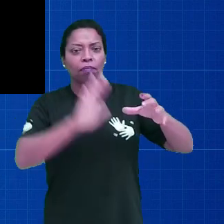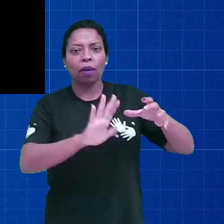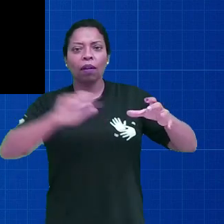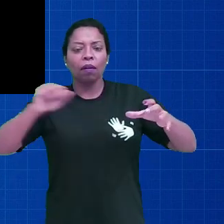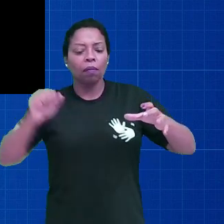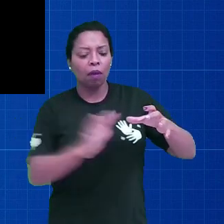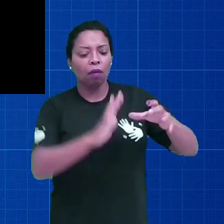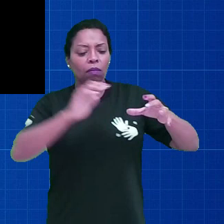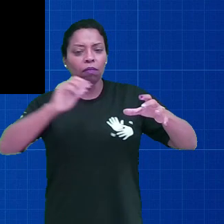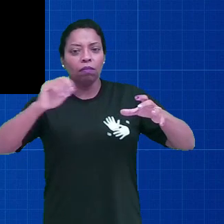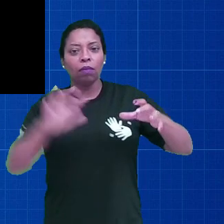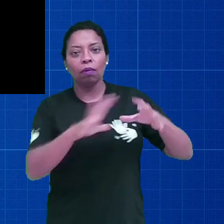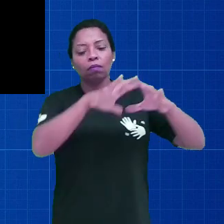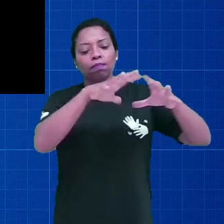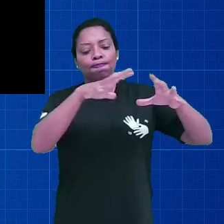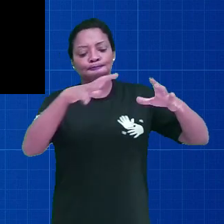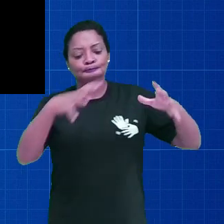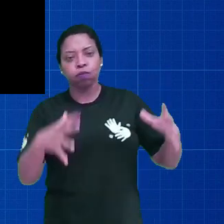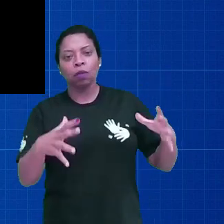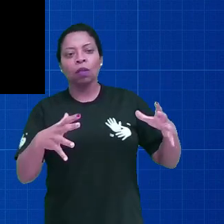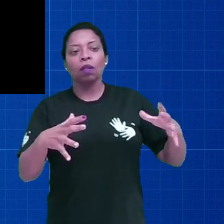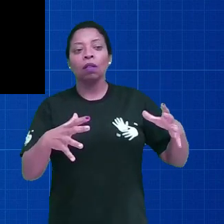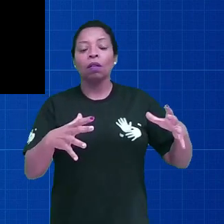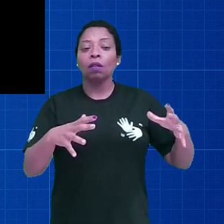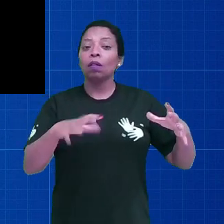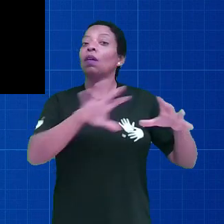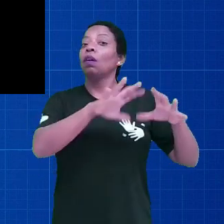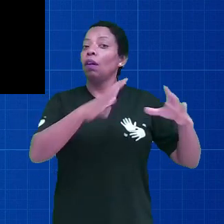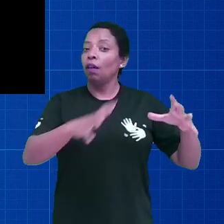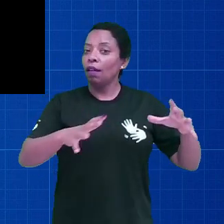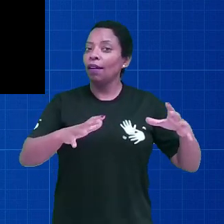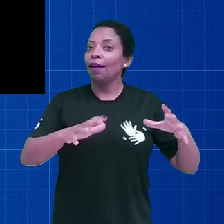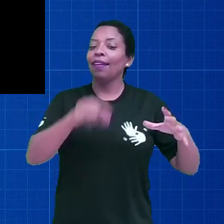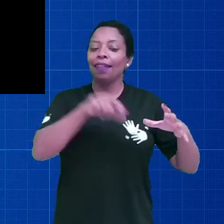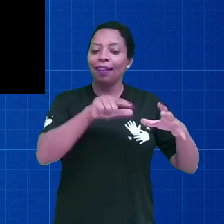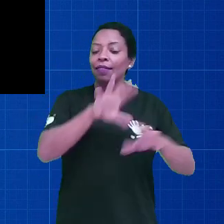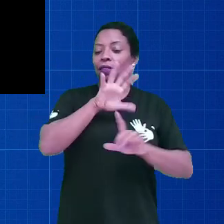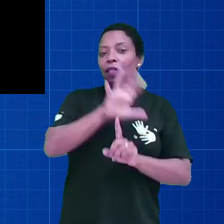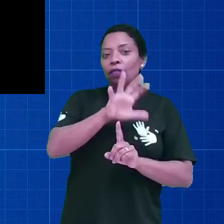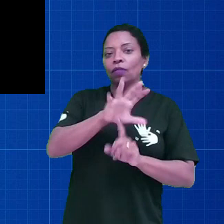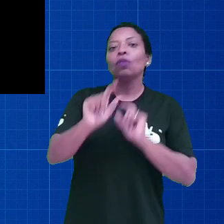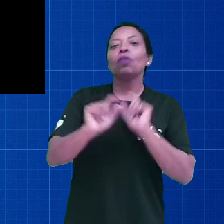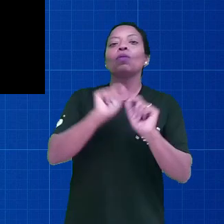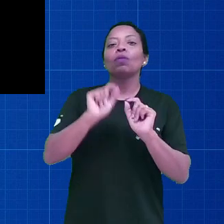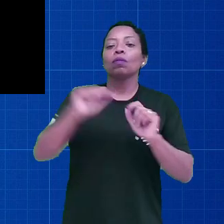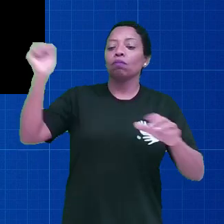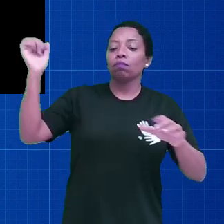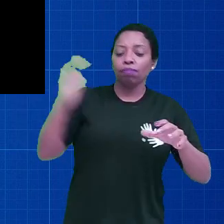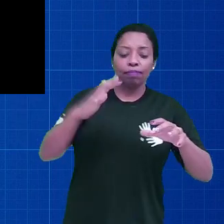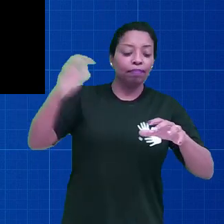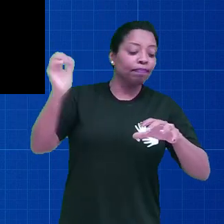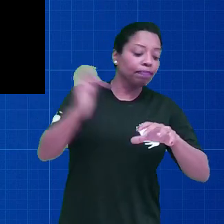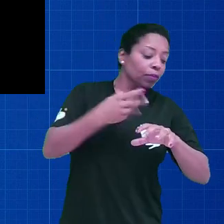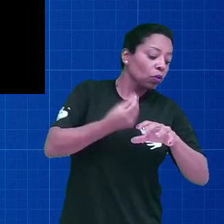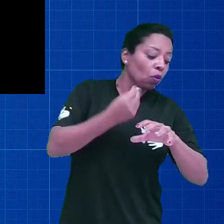das correntes marítimas. Essas ilhas, claro que vão influenciar na quantidade de radiação